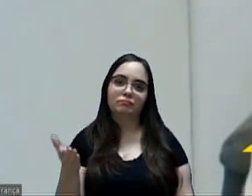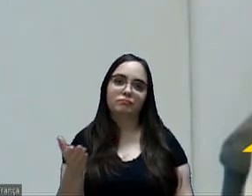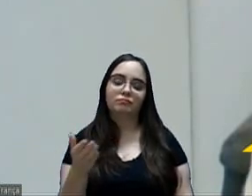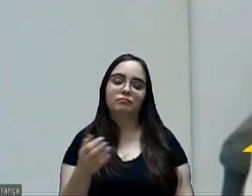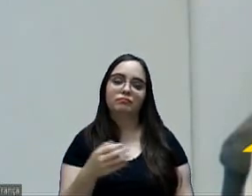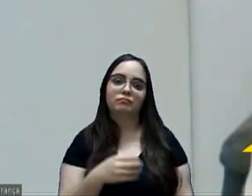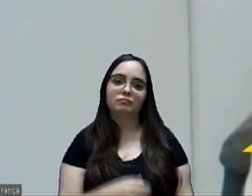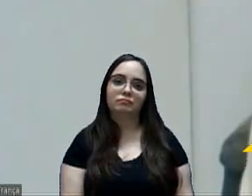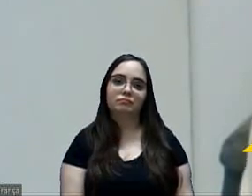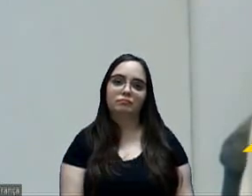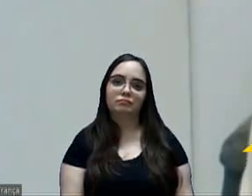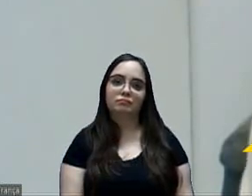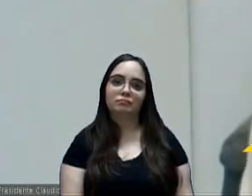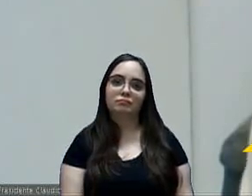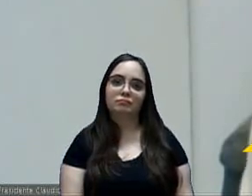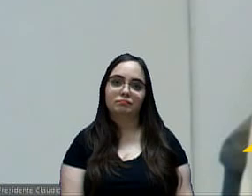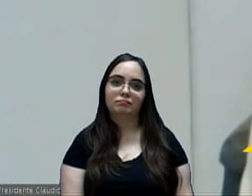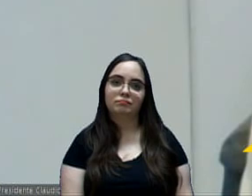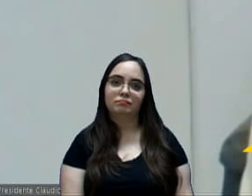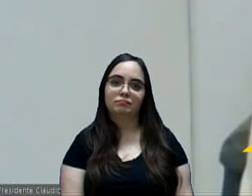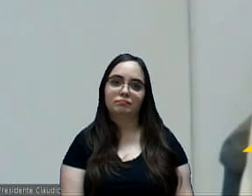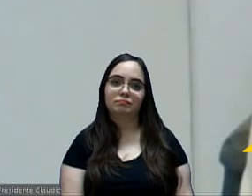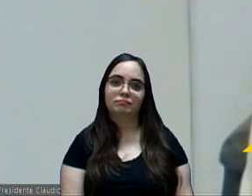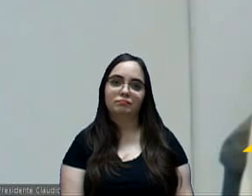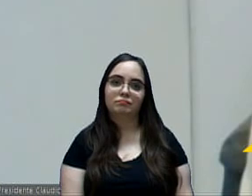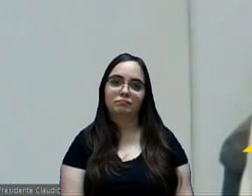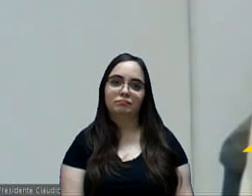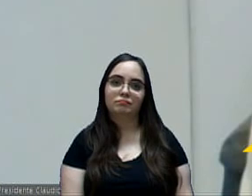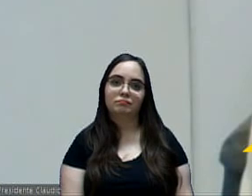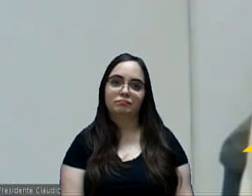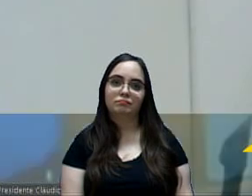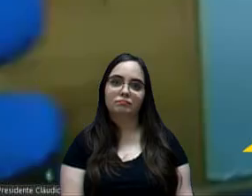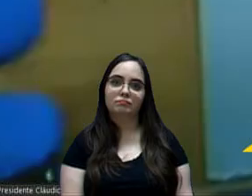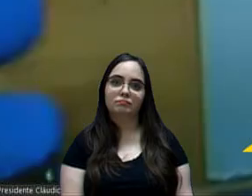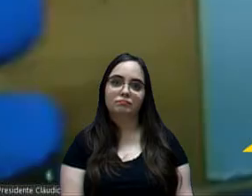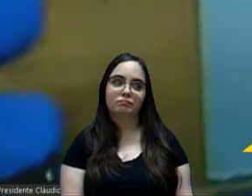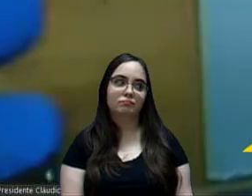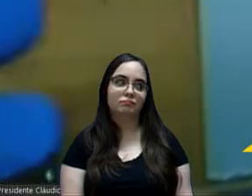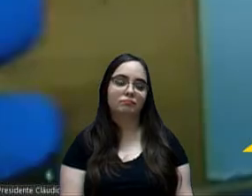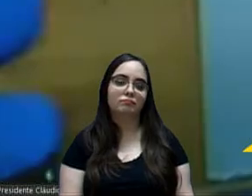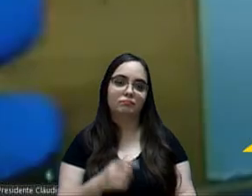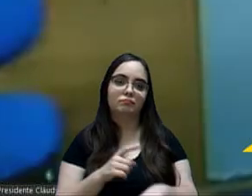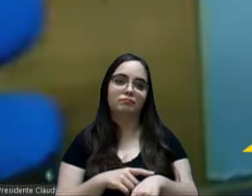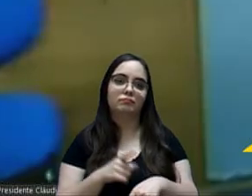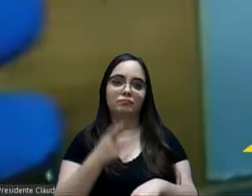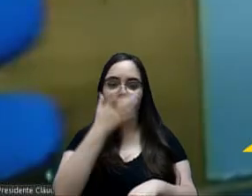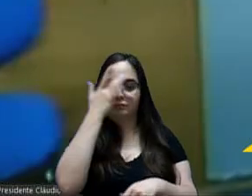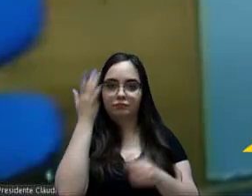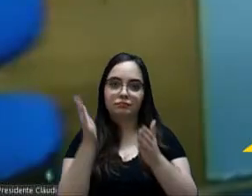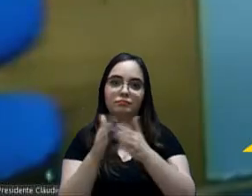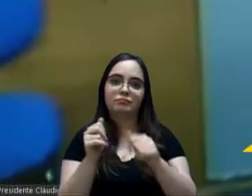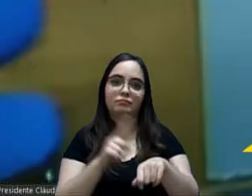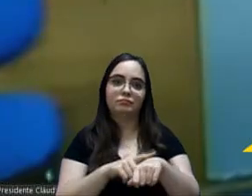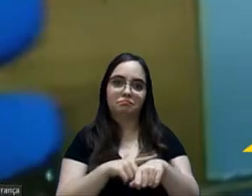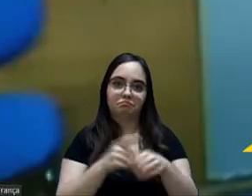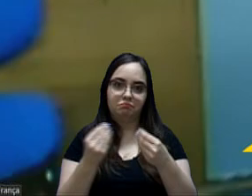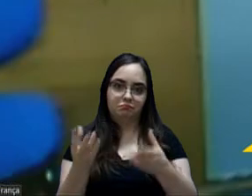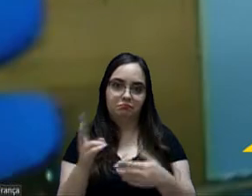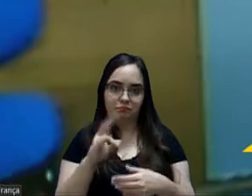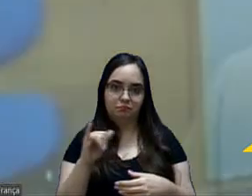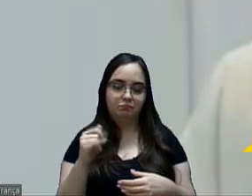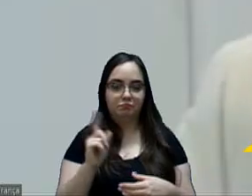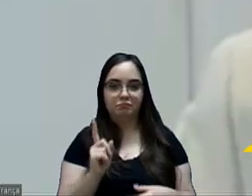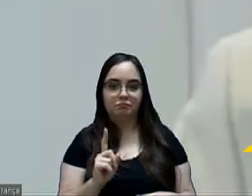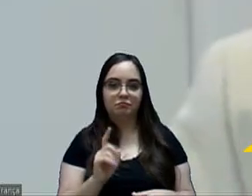o companheiro Ítalo, porque eu acho que foi... Eu estava pedindo a parte de Vossa Excelência, não sei se Vossa Excelência vai ceder a